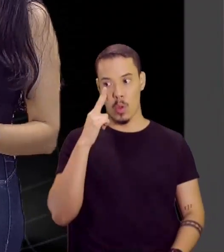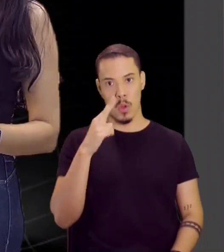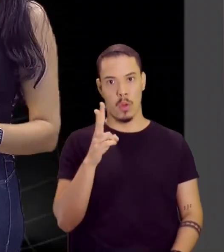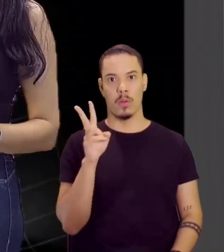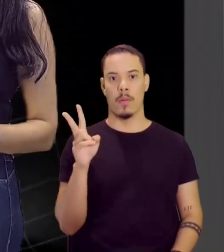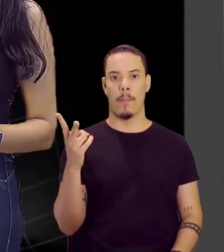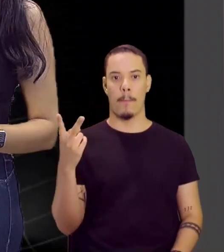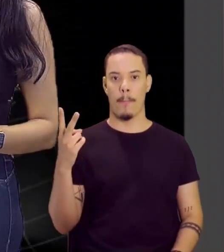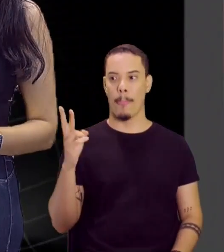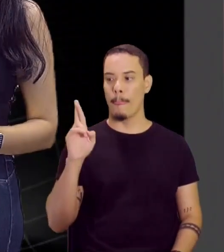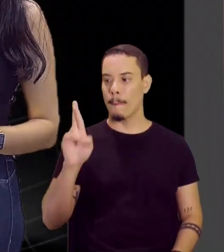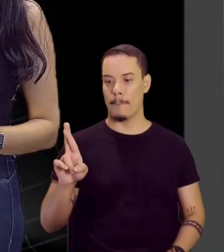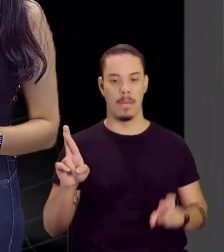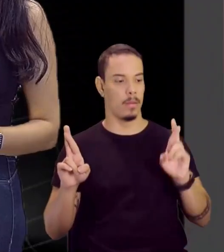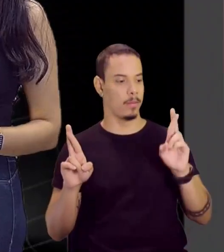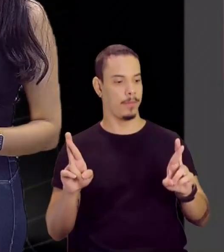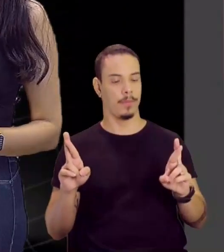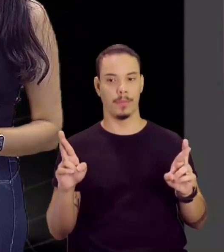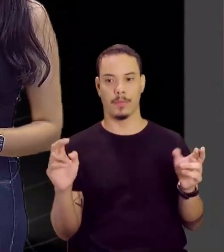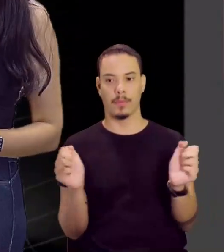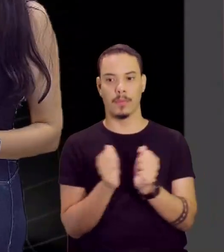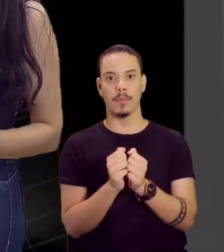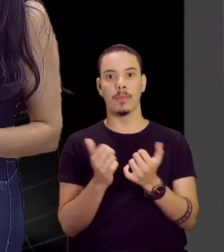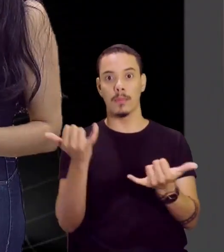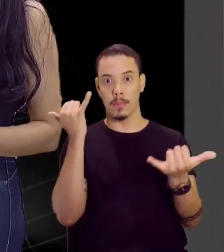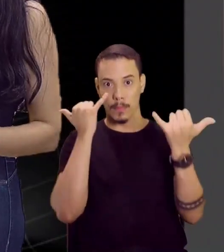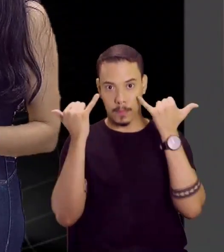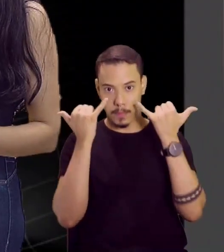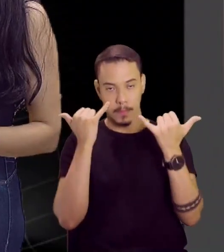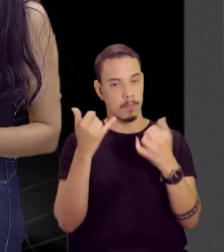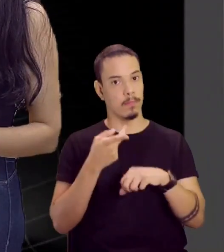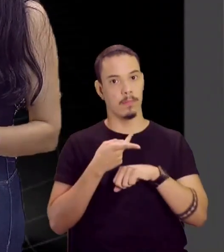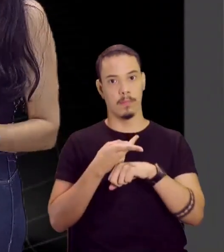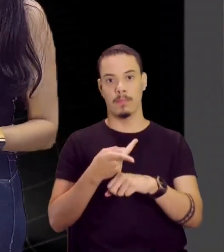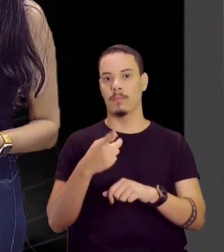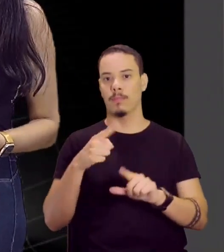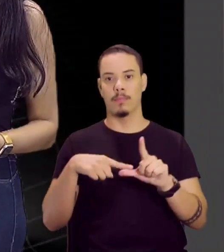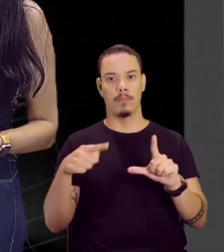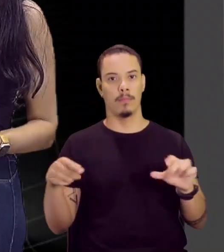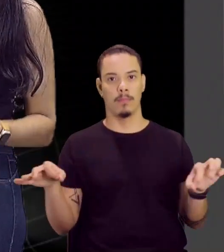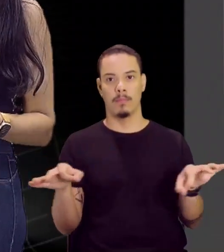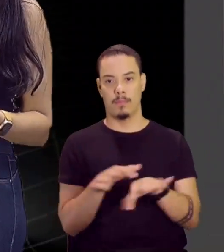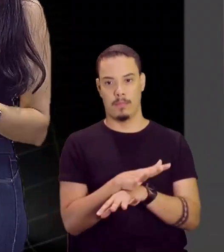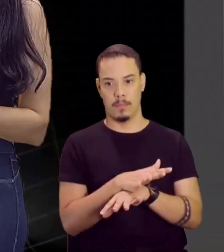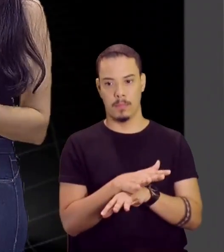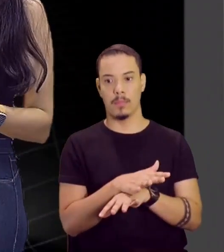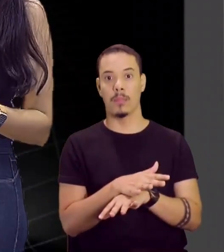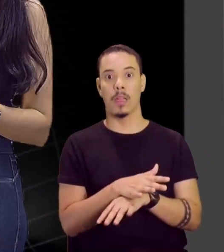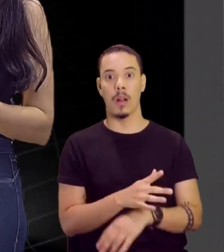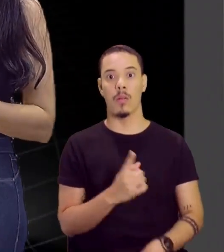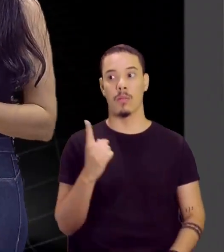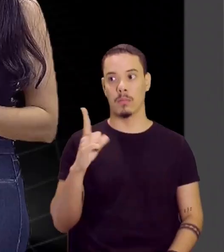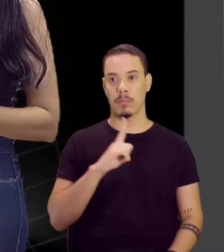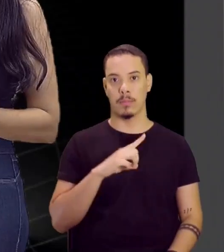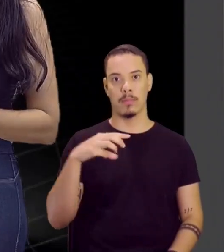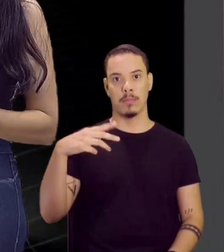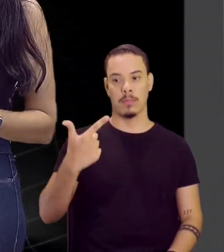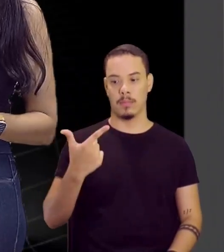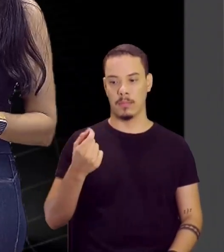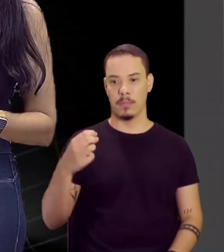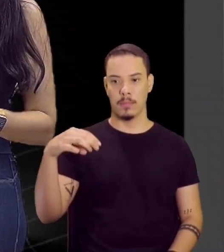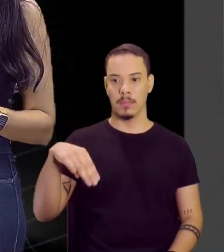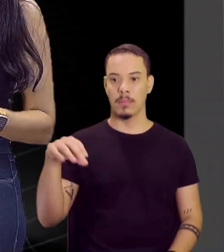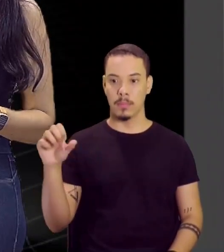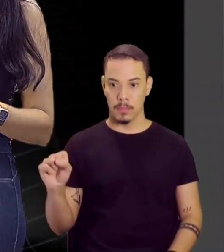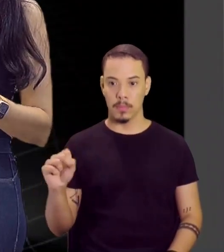dois resultados, as duas informações e procura o gráfico. Exatamente. Né? Um com 20 metros por segundo,